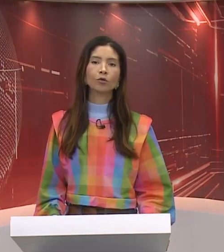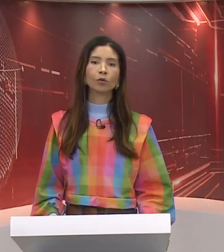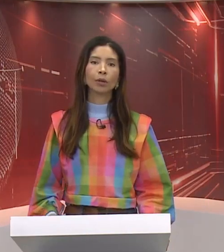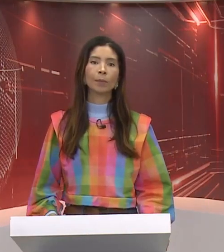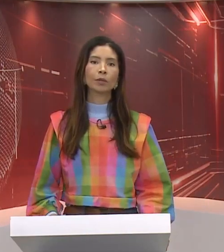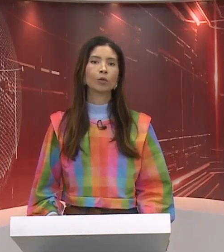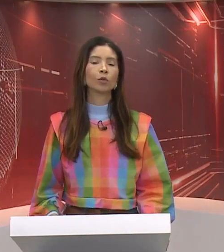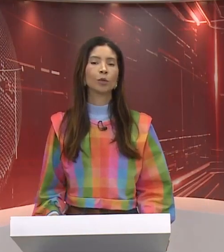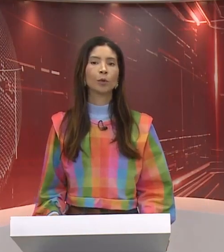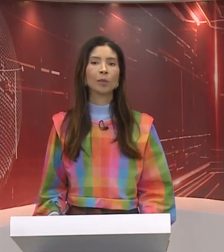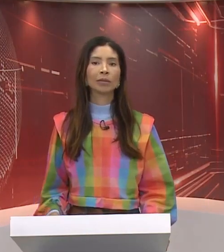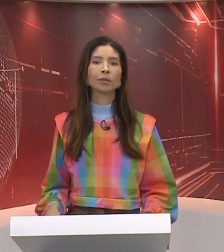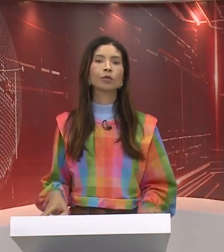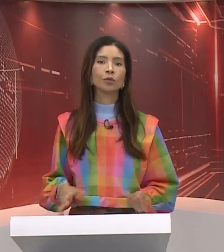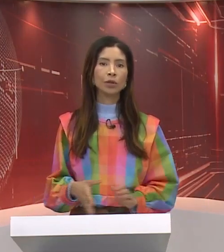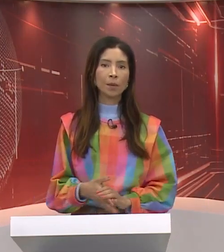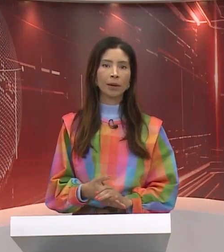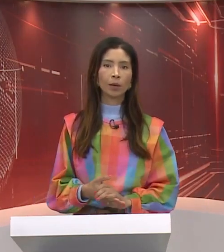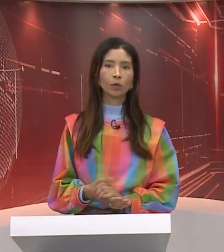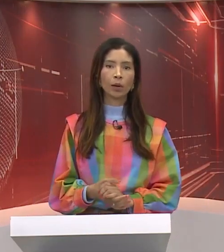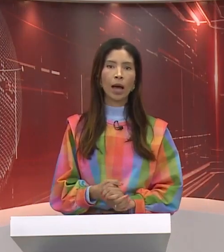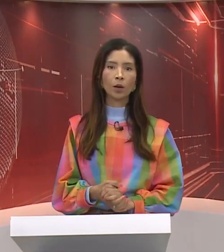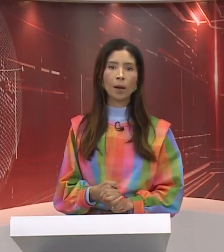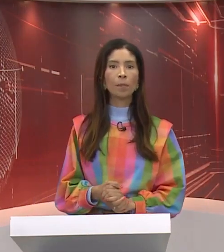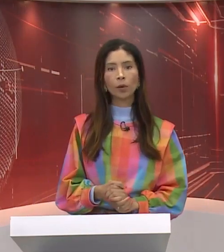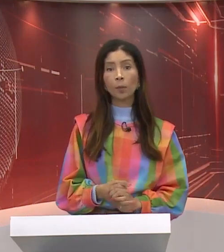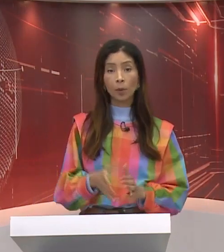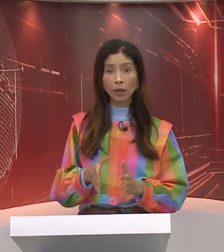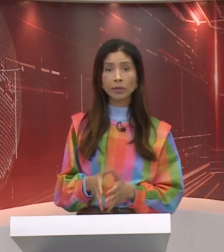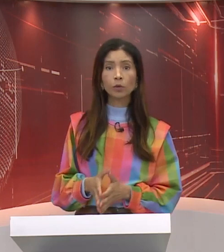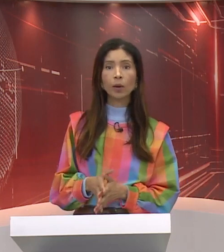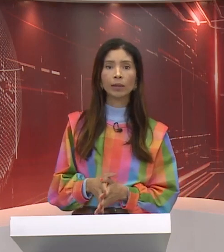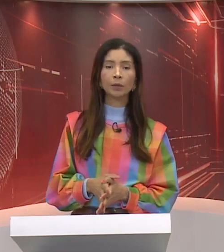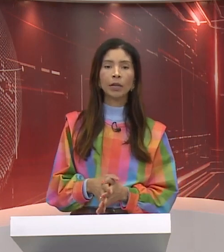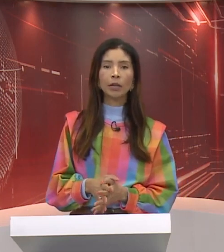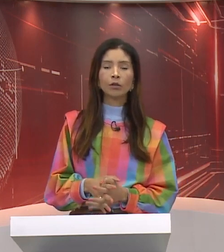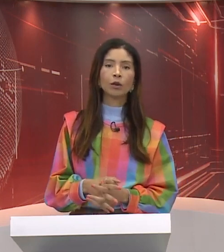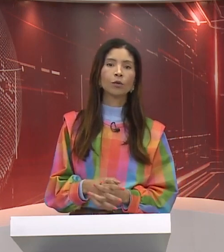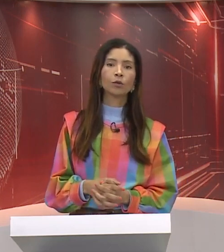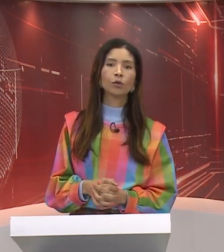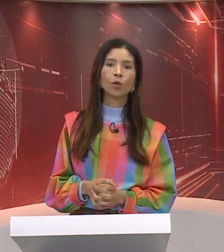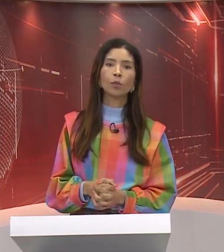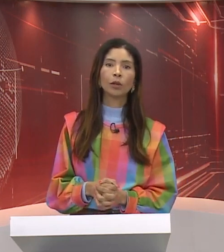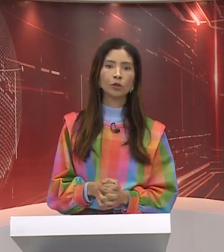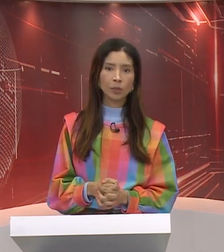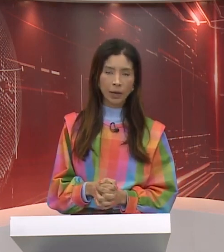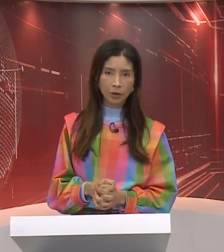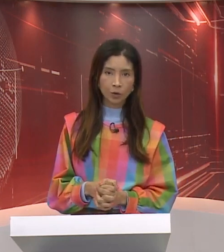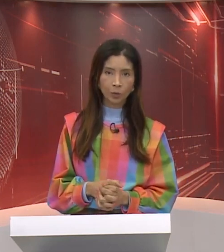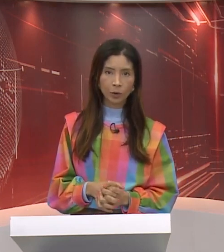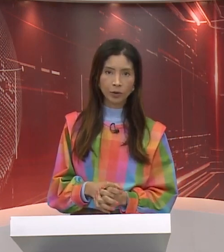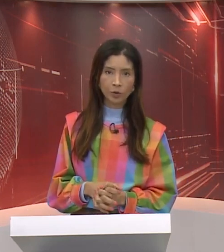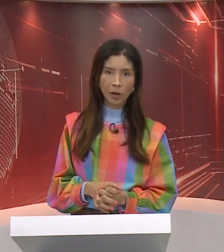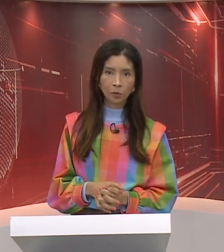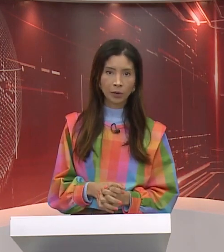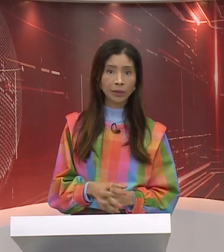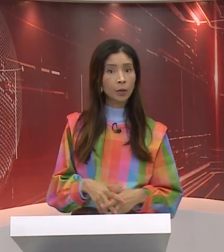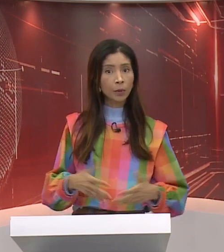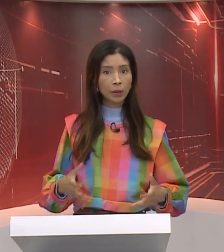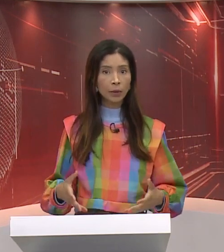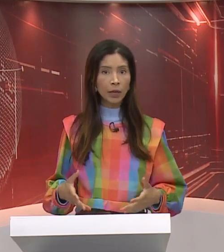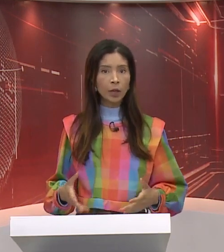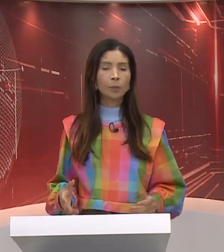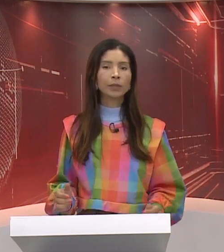O presidente Lula passou hoje por uma cirurgia para colocar uma prótese no quadril. De acordo com o boletim médico, o procedimento